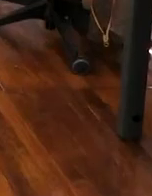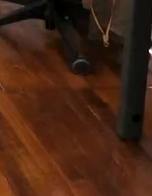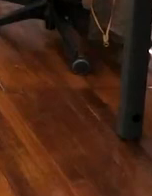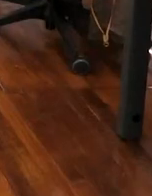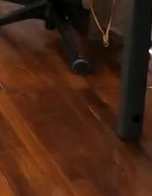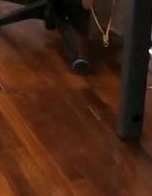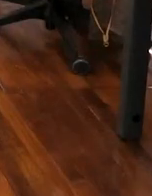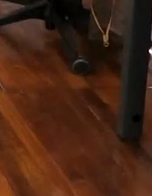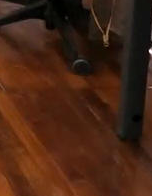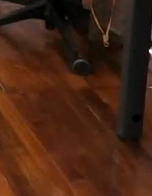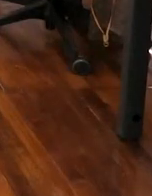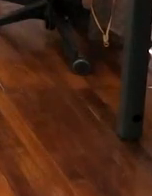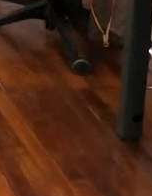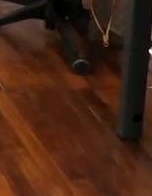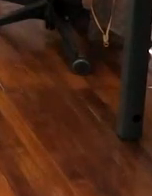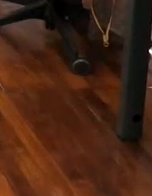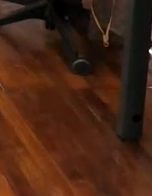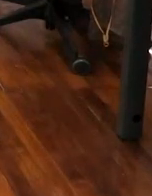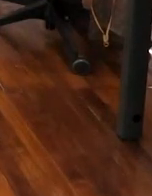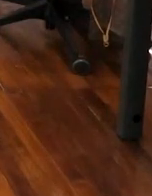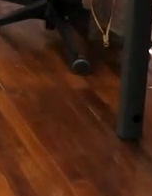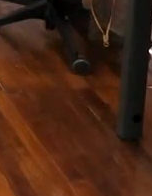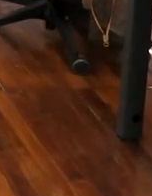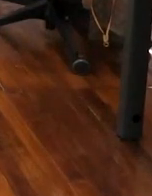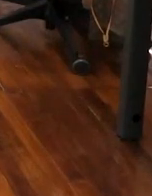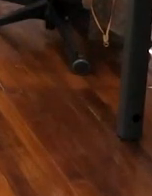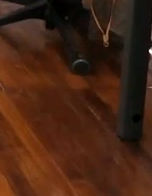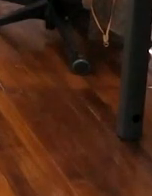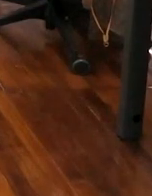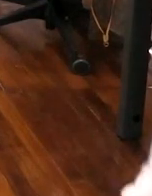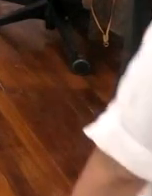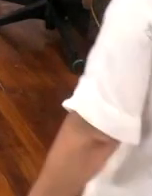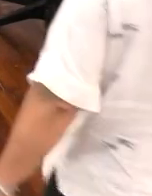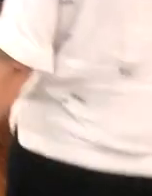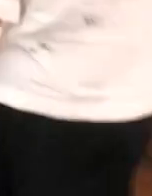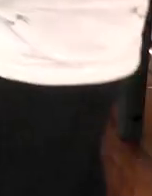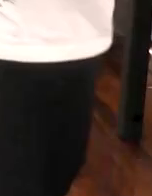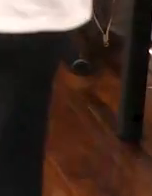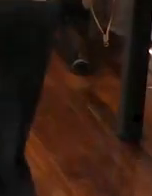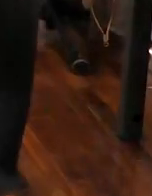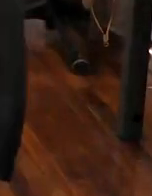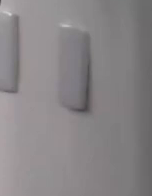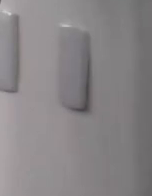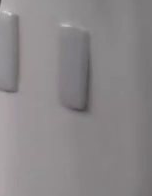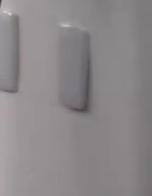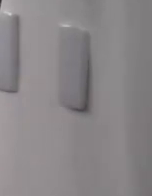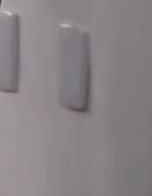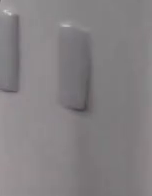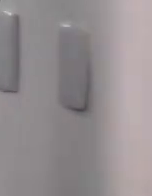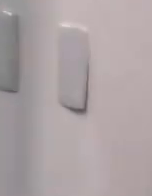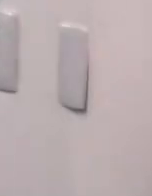Bom dia a todas e todos